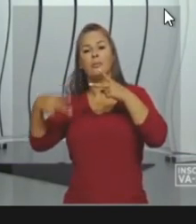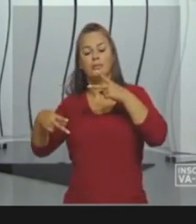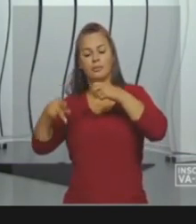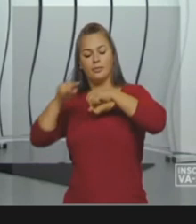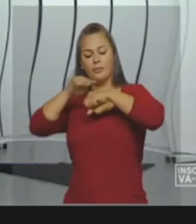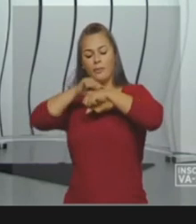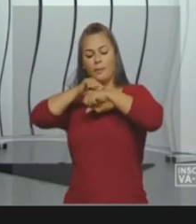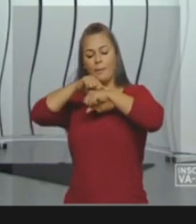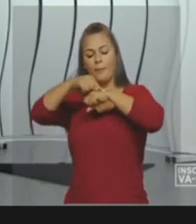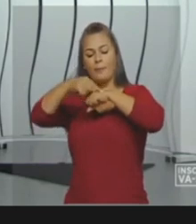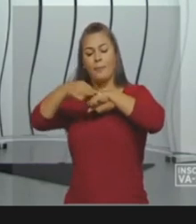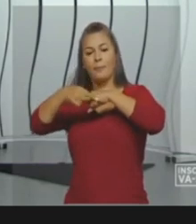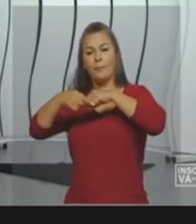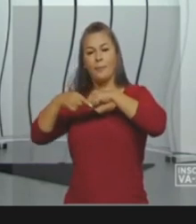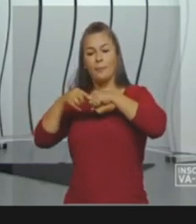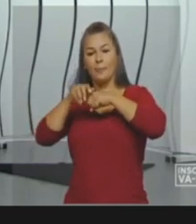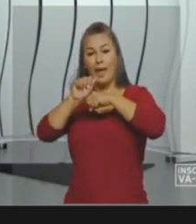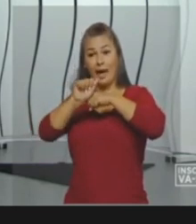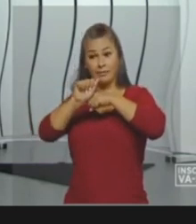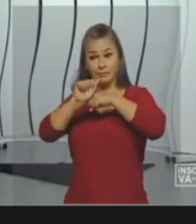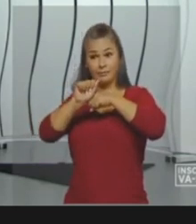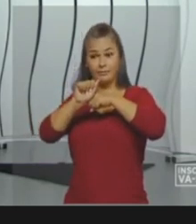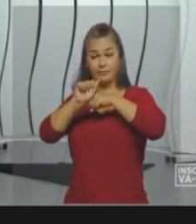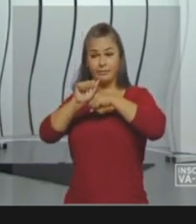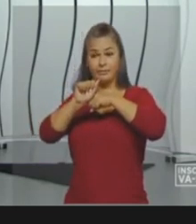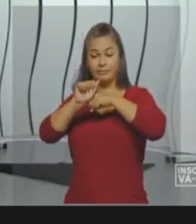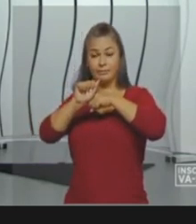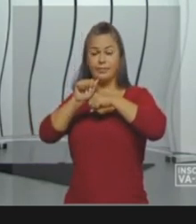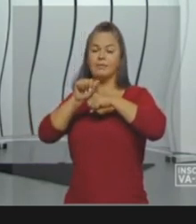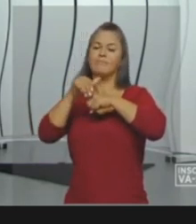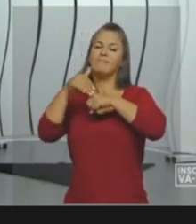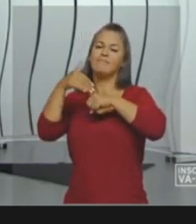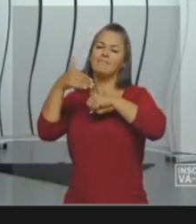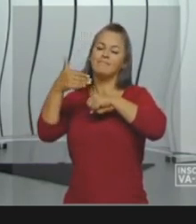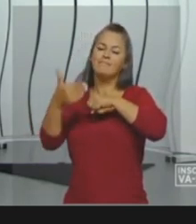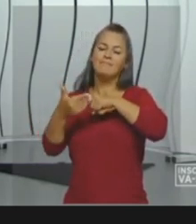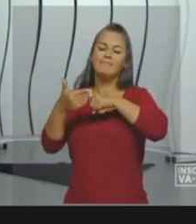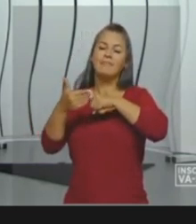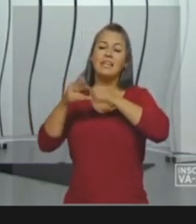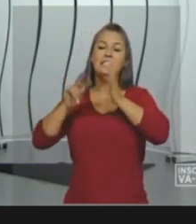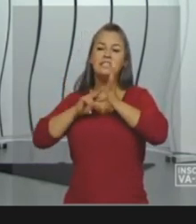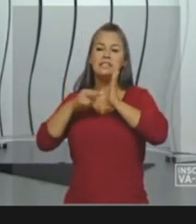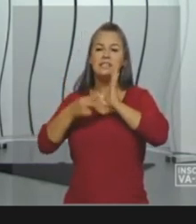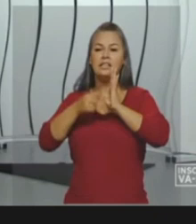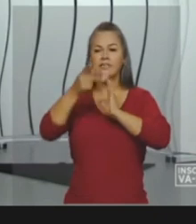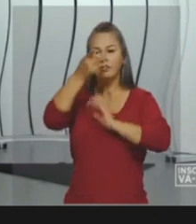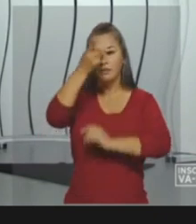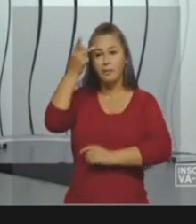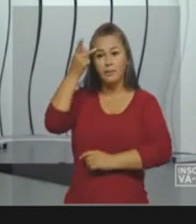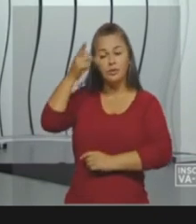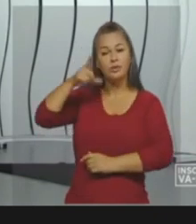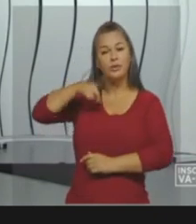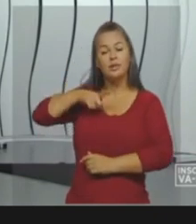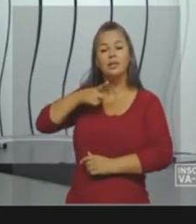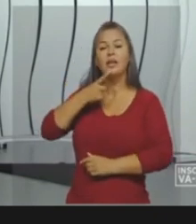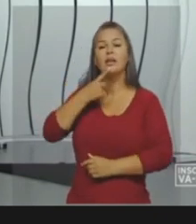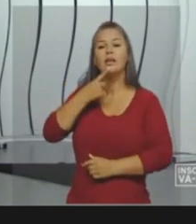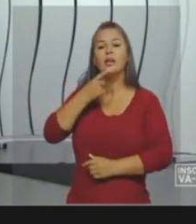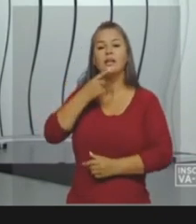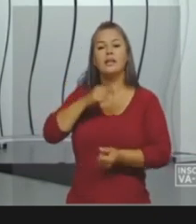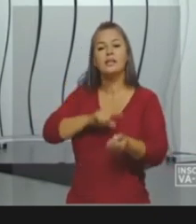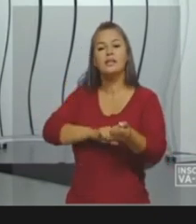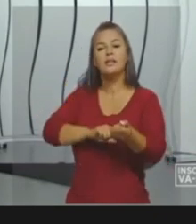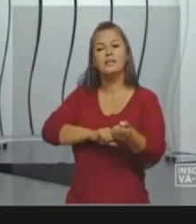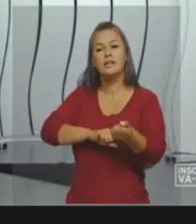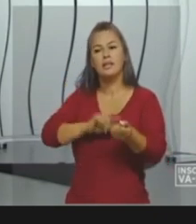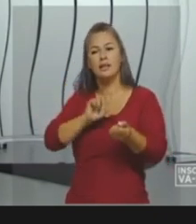A na superfície dela, então essa pessoa tem um grupo sanguíneo A. Maravilha, simples assim. Vamos